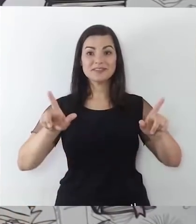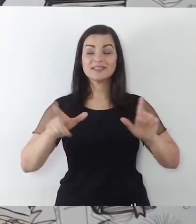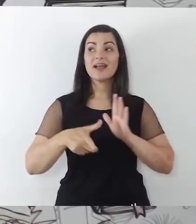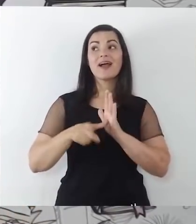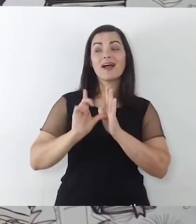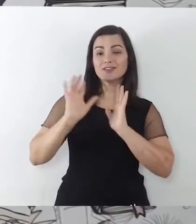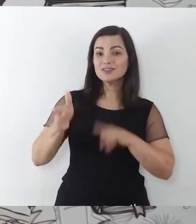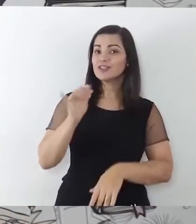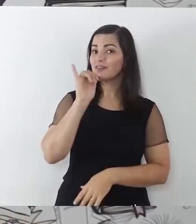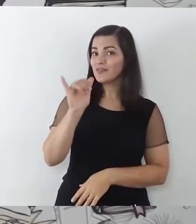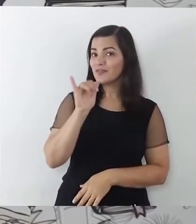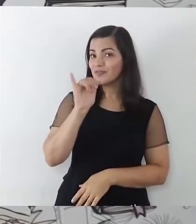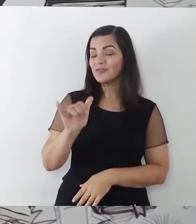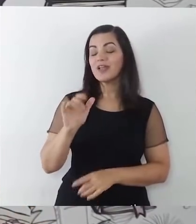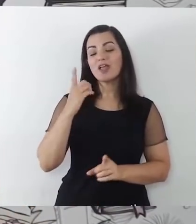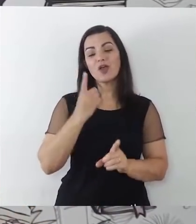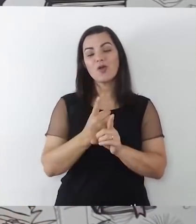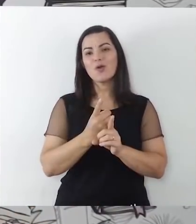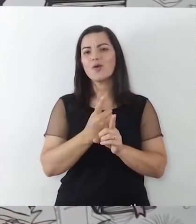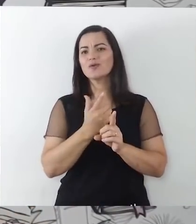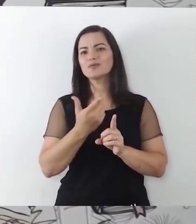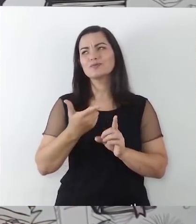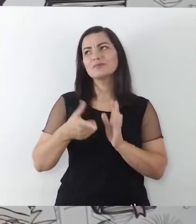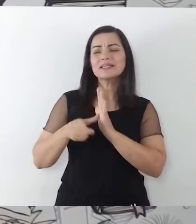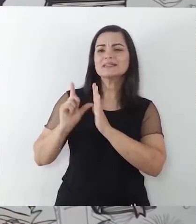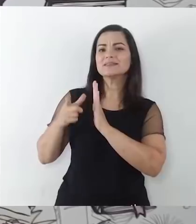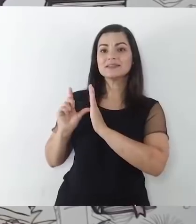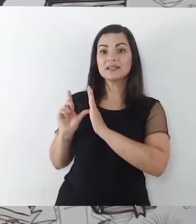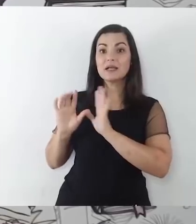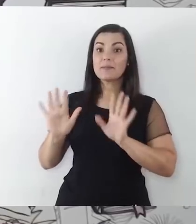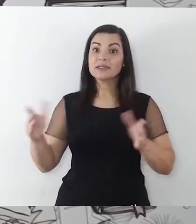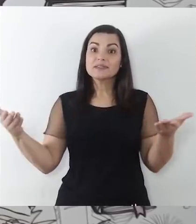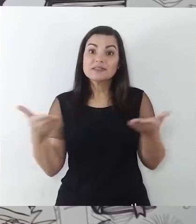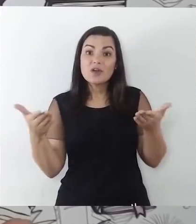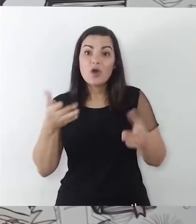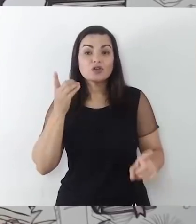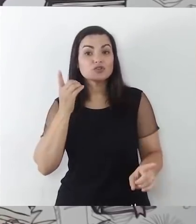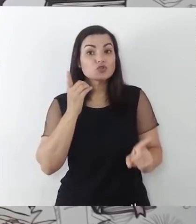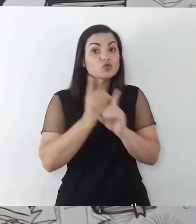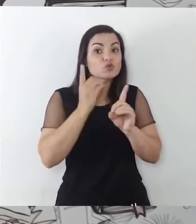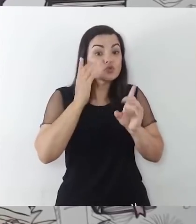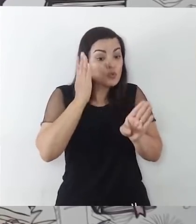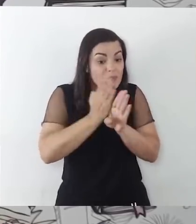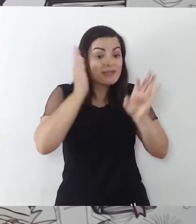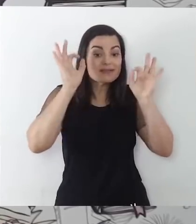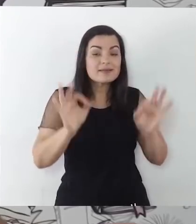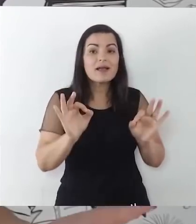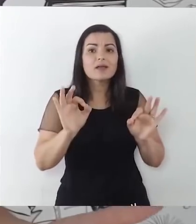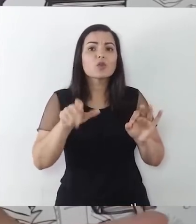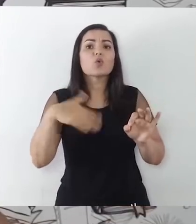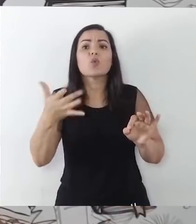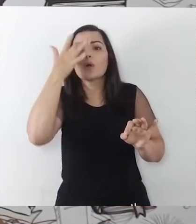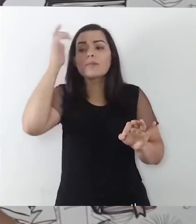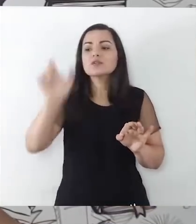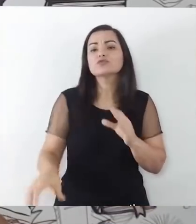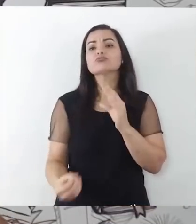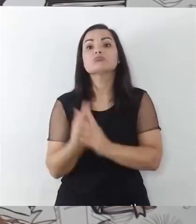vocês tinham que compartilhar as informações conosco sempre até a quarta-feira, porque